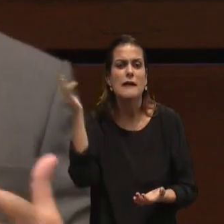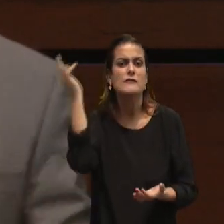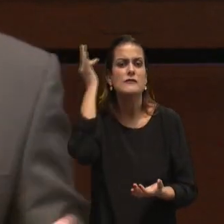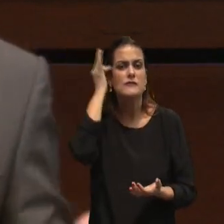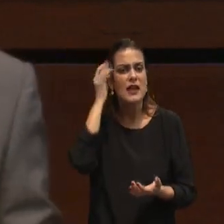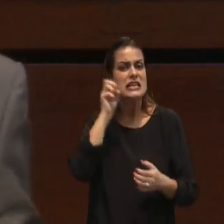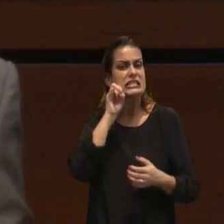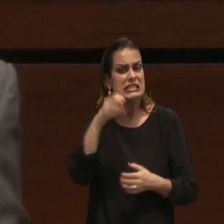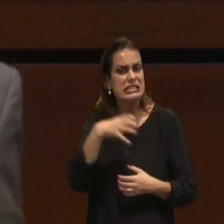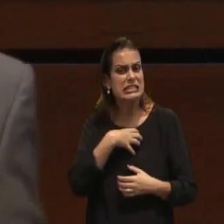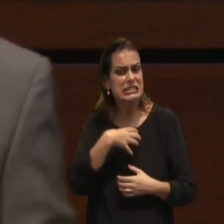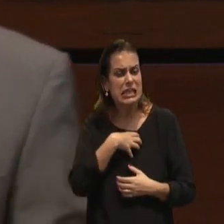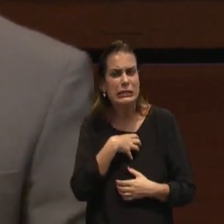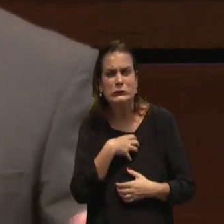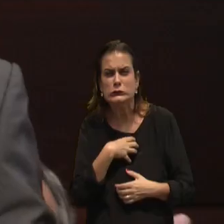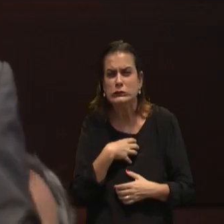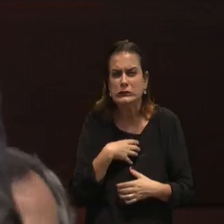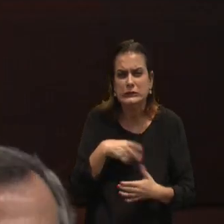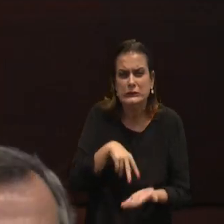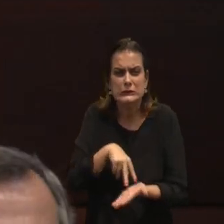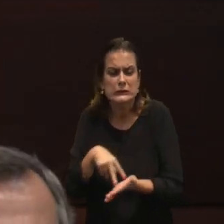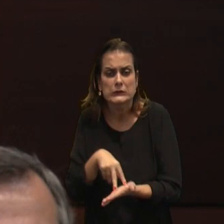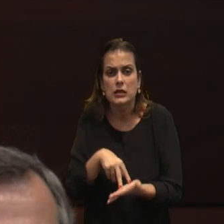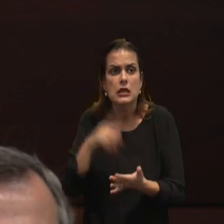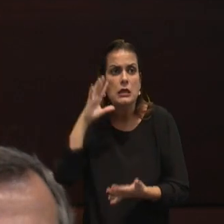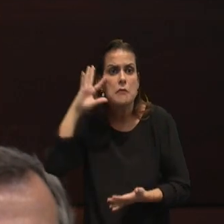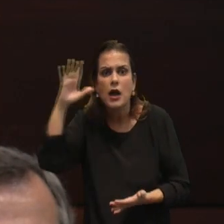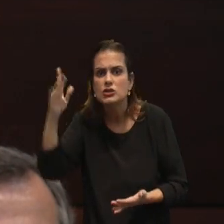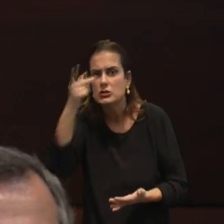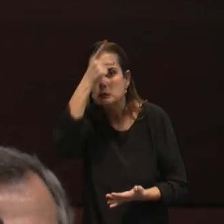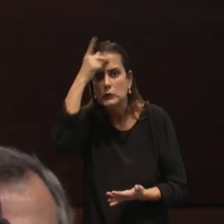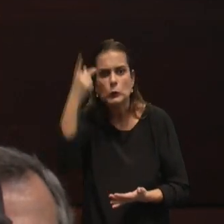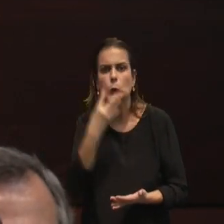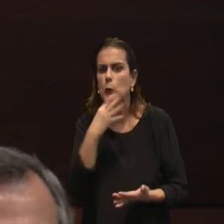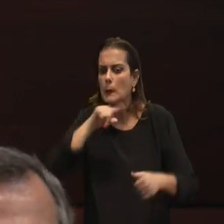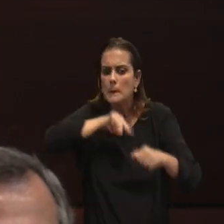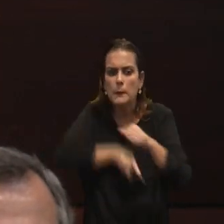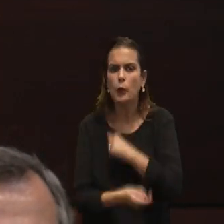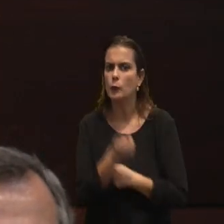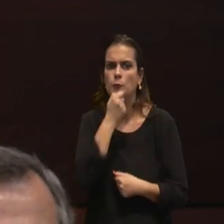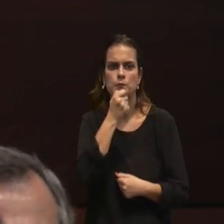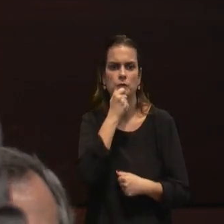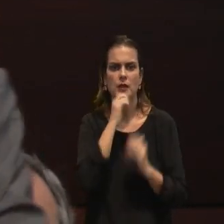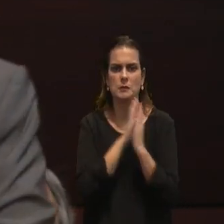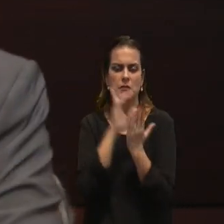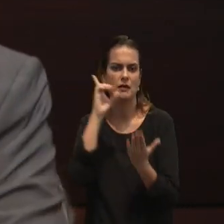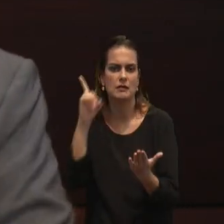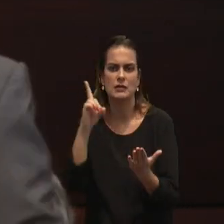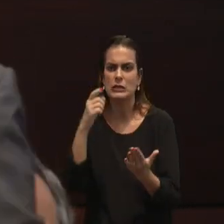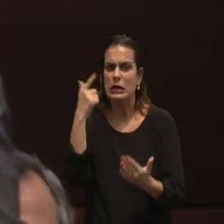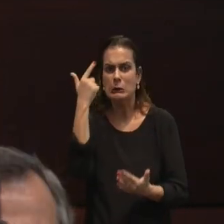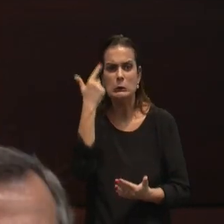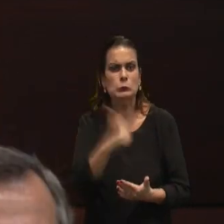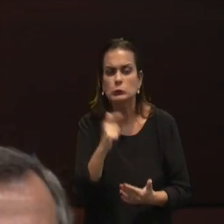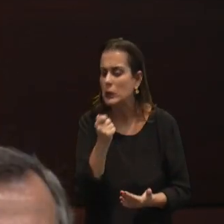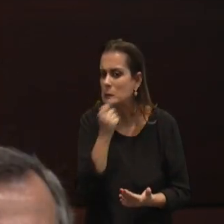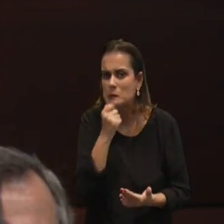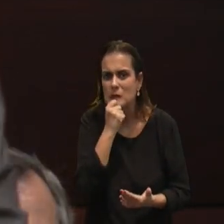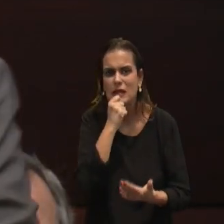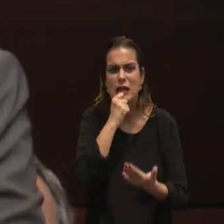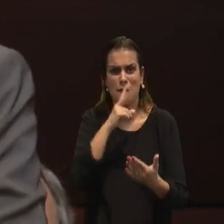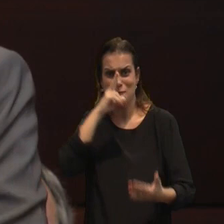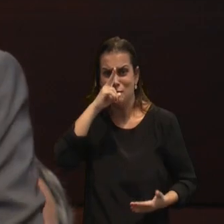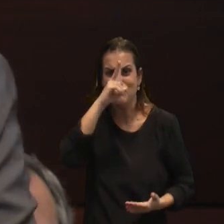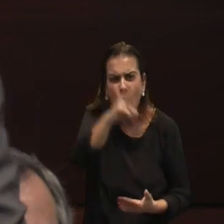sentem desconfortáveis, imagina aquela pessoa que não conhece a palavra, que não tem esperança, que não tem esta força da fé, que não tem